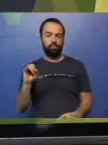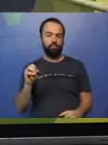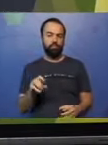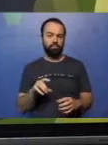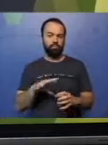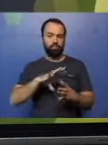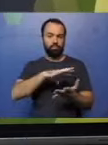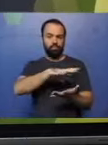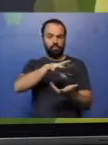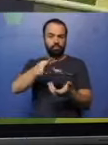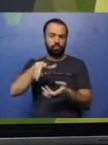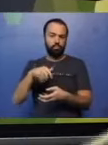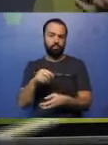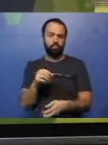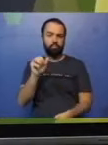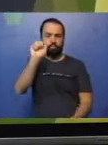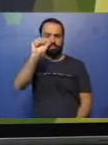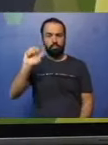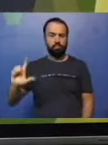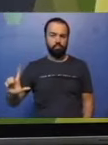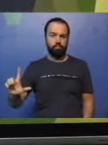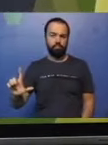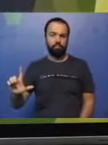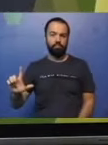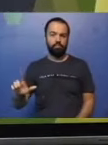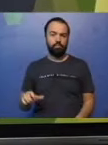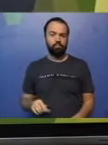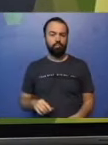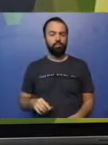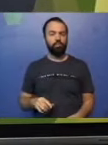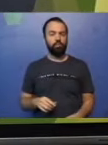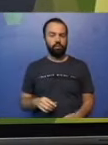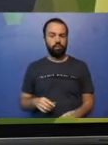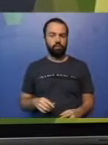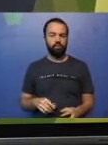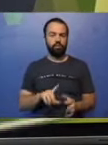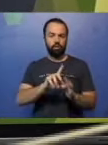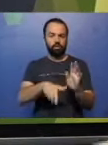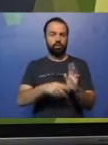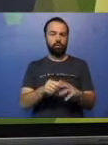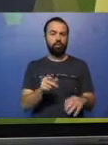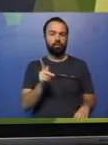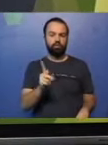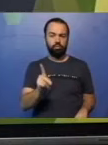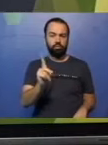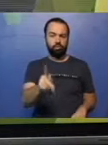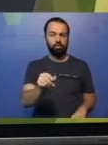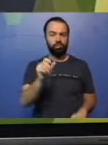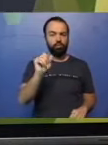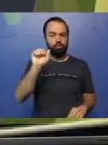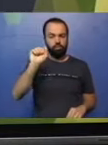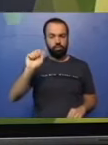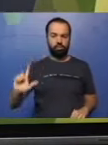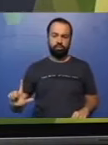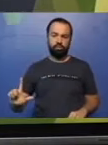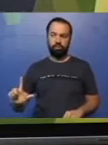qual a chance de sair azul? Óbvio que vai sair azul.